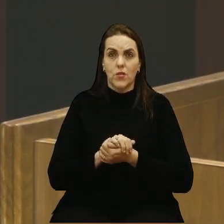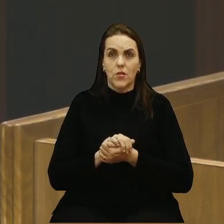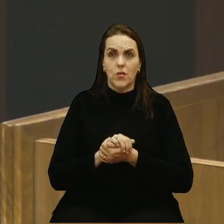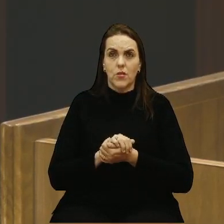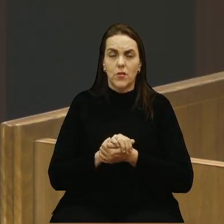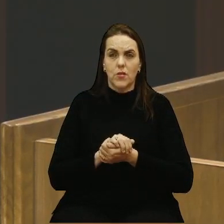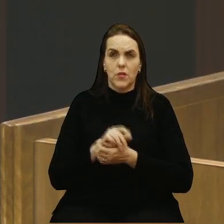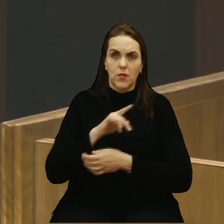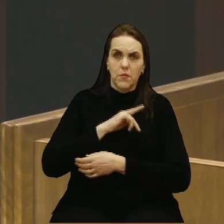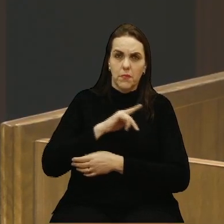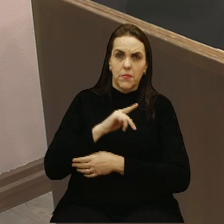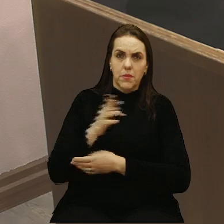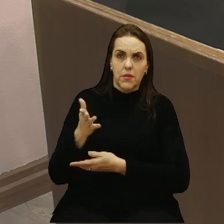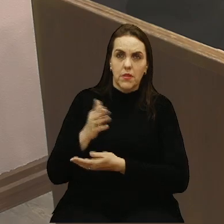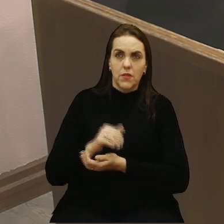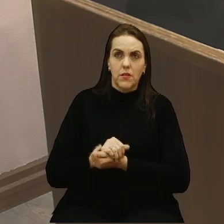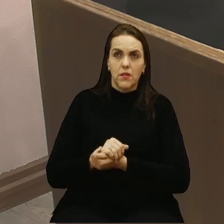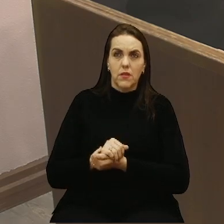presidente.